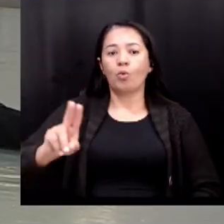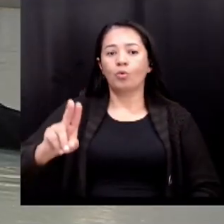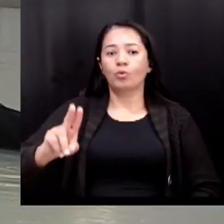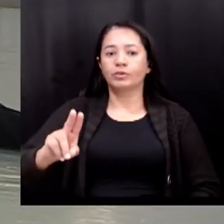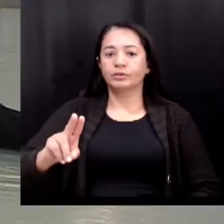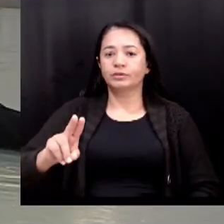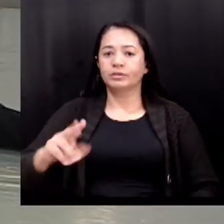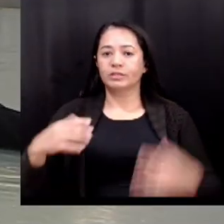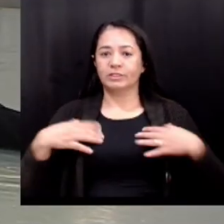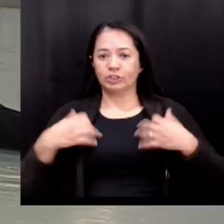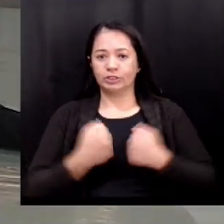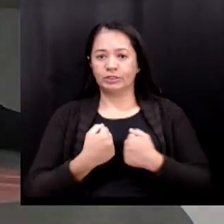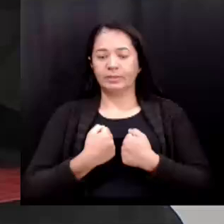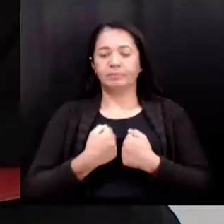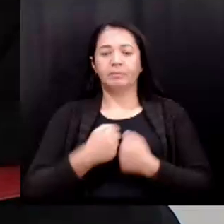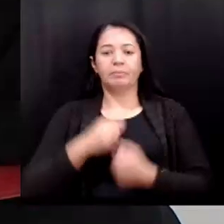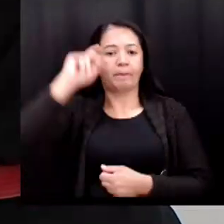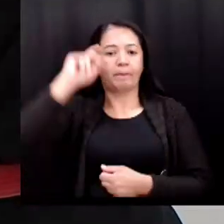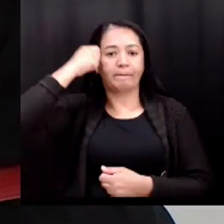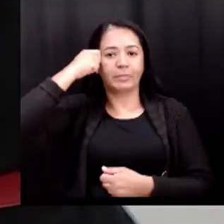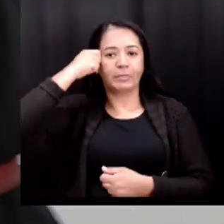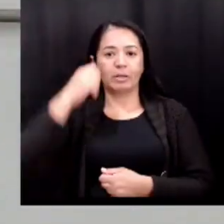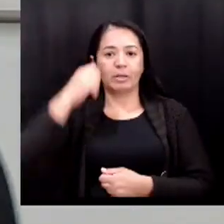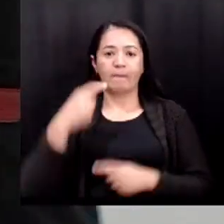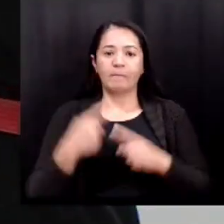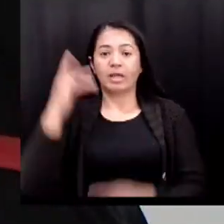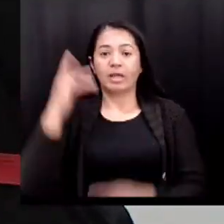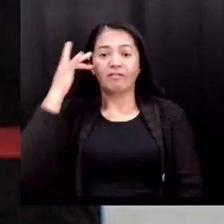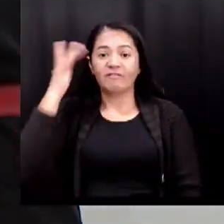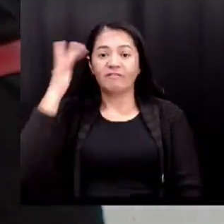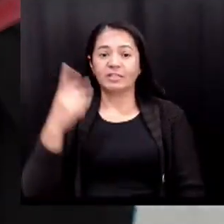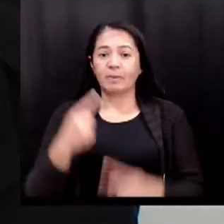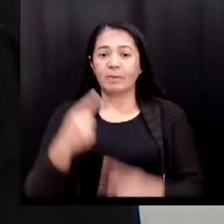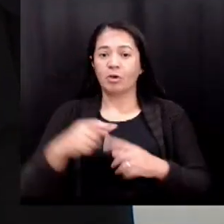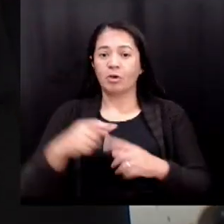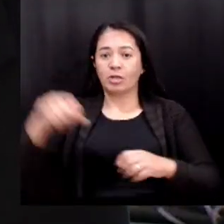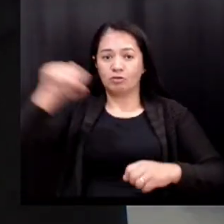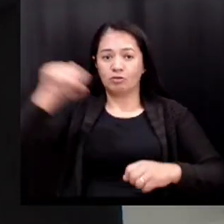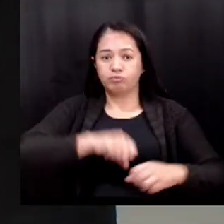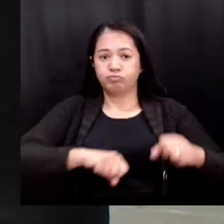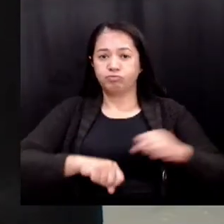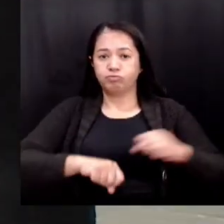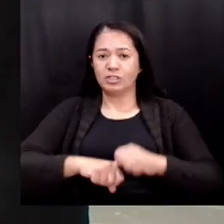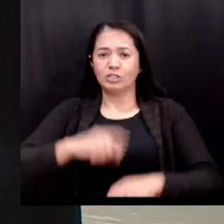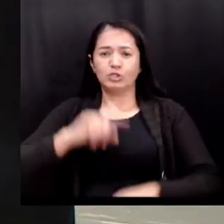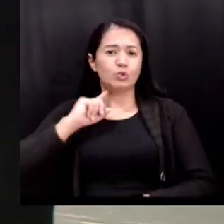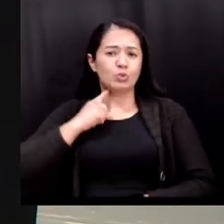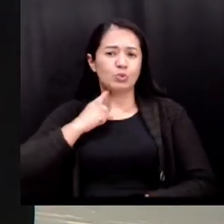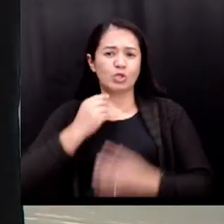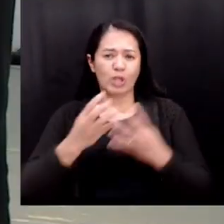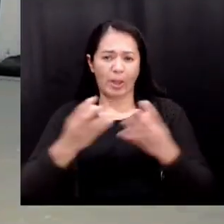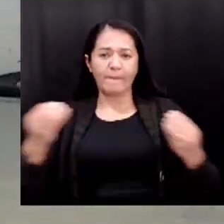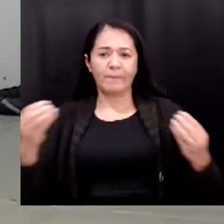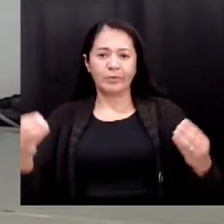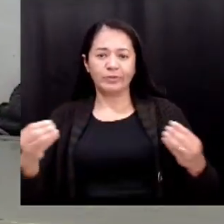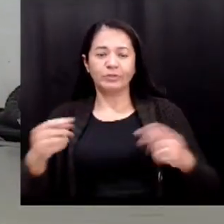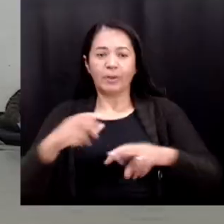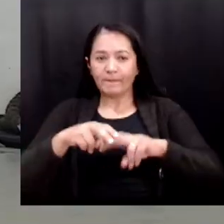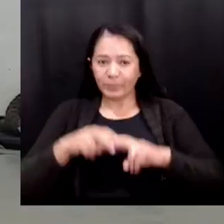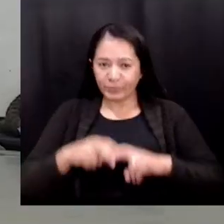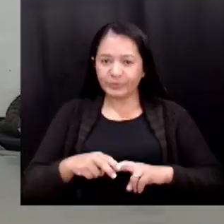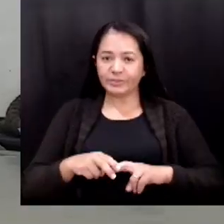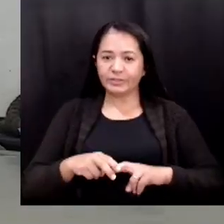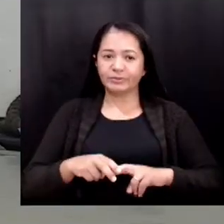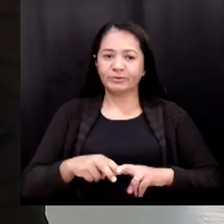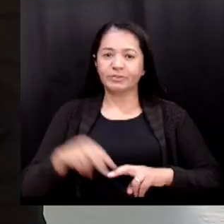preta, pela facilidade, porque as armas causam muita sujeira. Então é a ideia de você ser